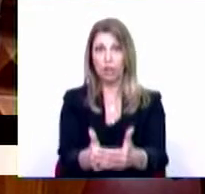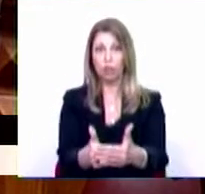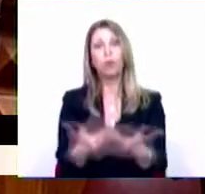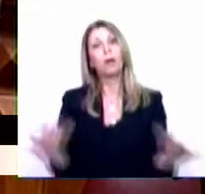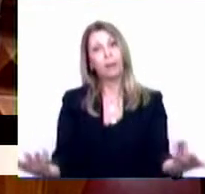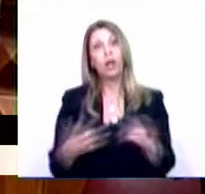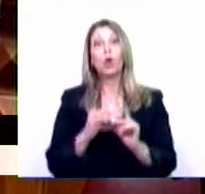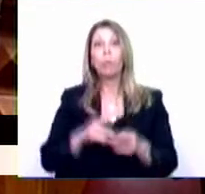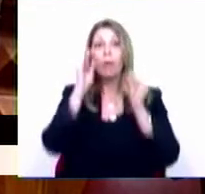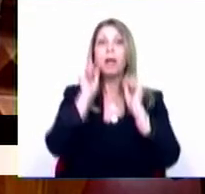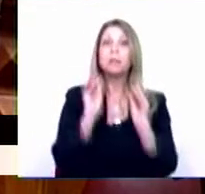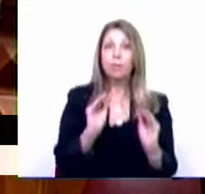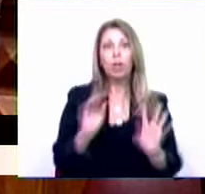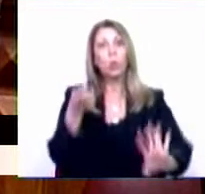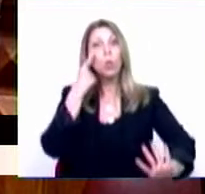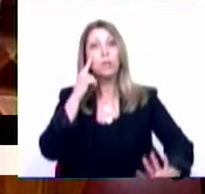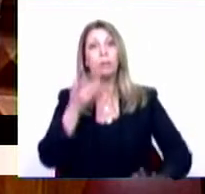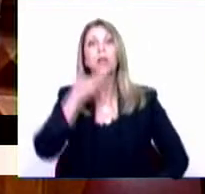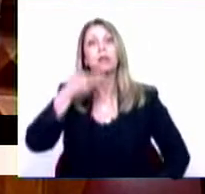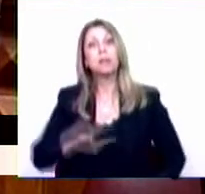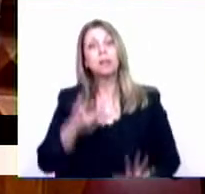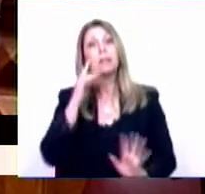ensinamentos e do conhecimento científico